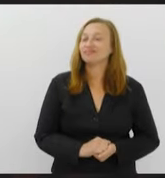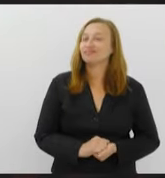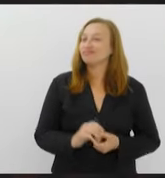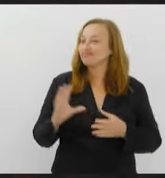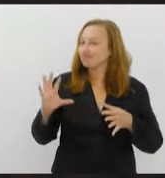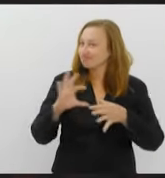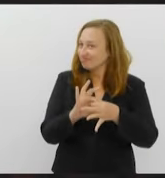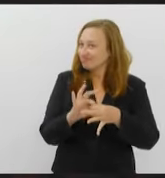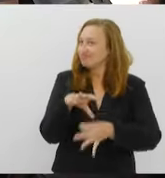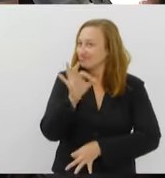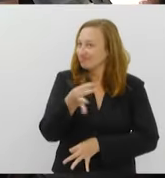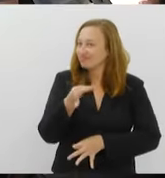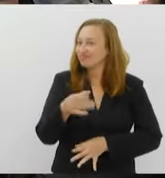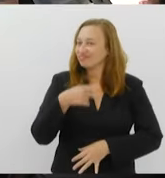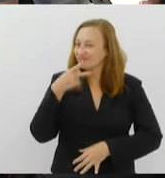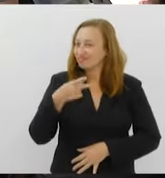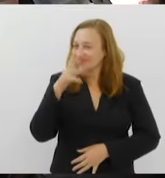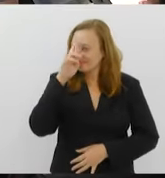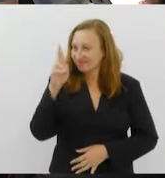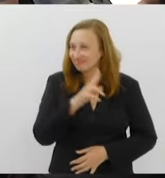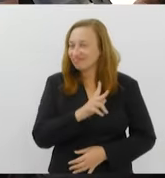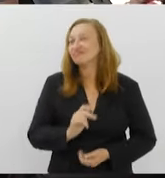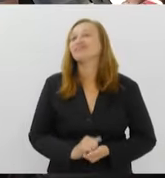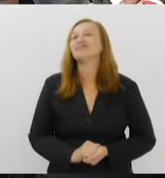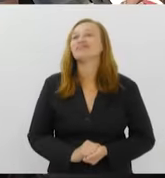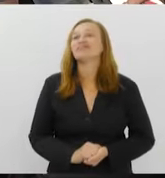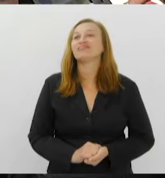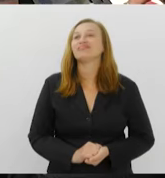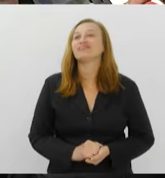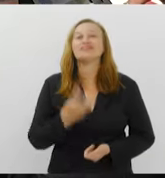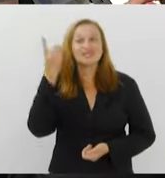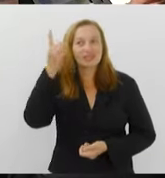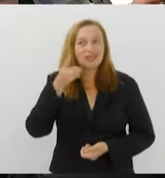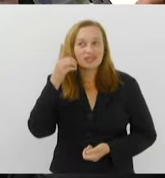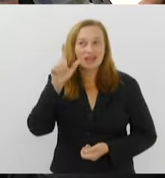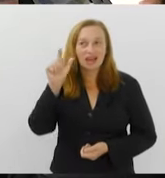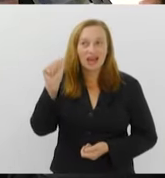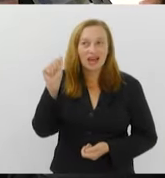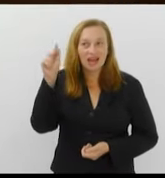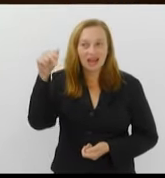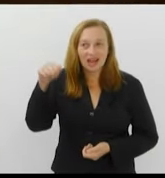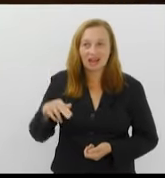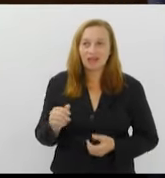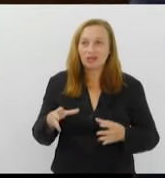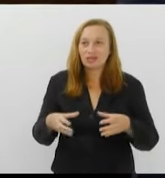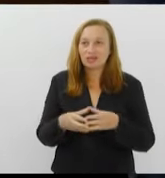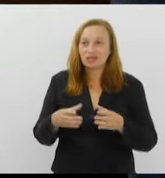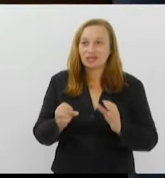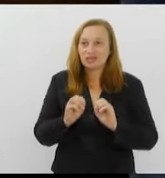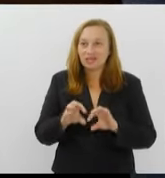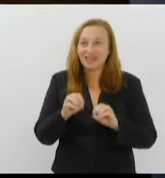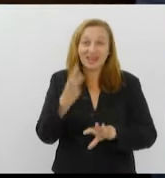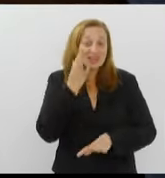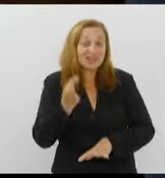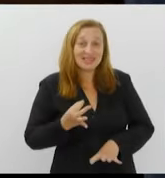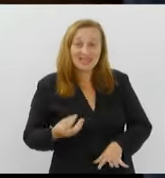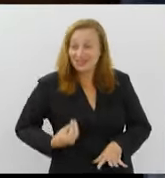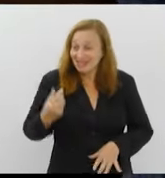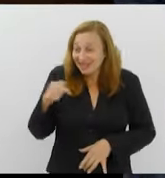para reafirmar isso com Vossa Excelência, obrigado, tá? Obrigado. Deputado Alan Lopes, pela Comissão de Educação. Nesse caso, nem sei o que eu estou fazendo aqui, mas tudo